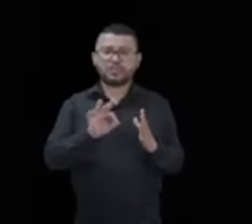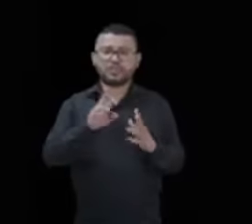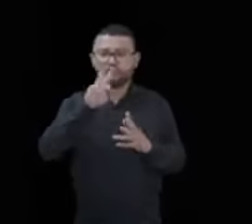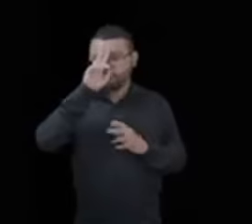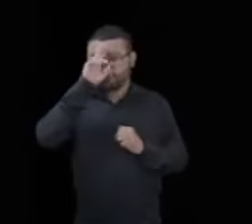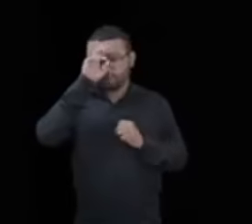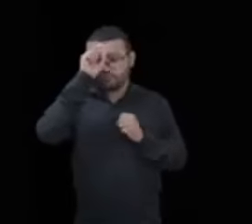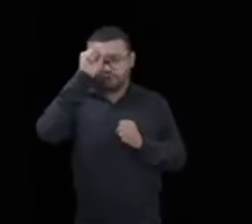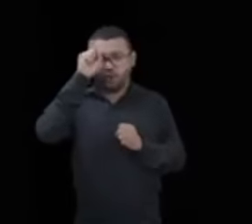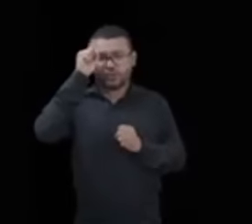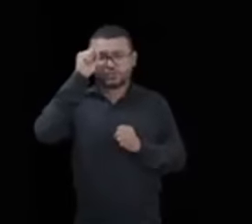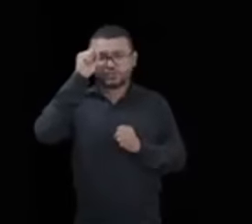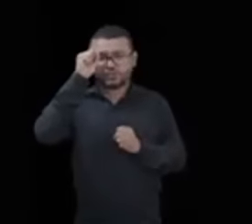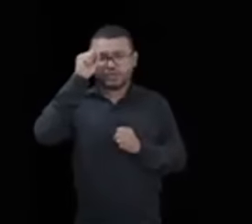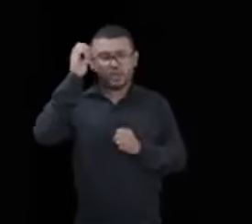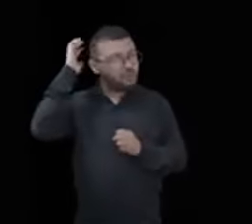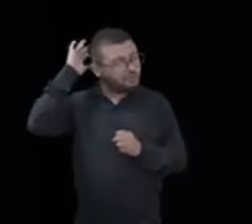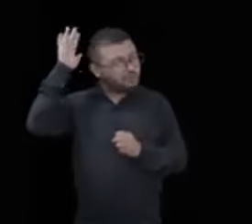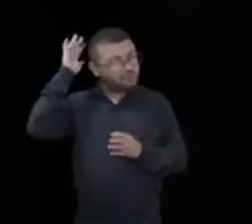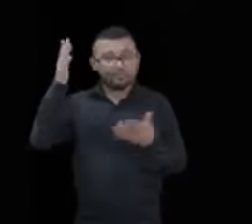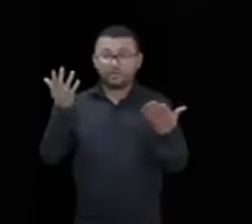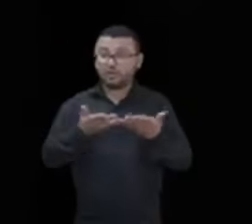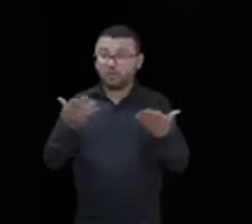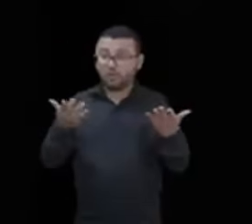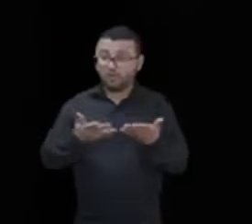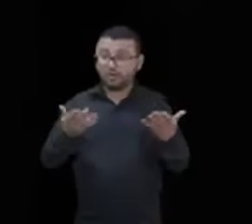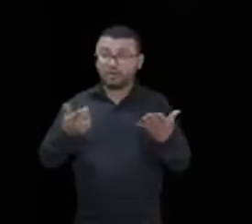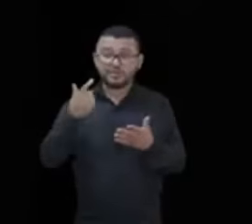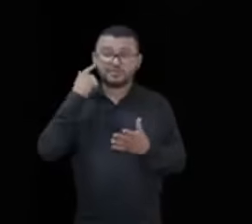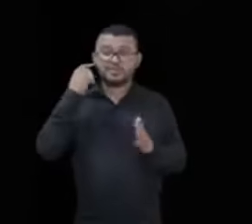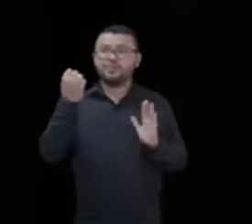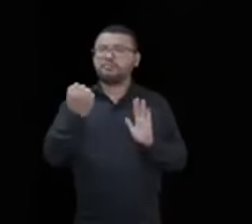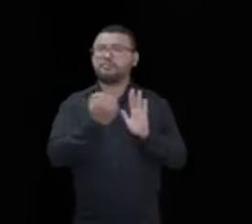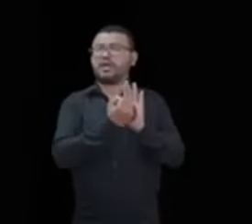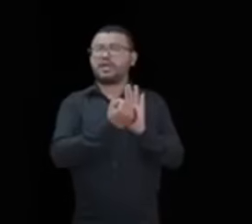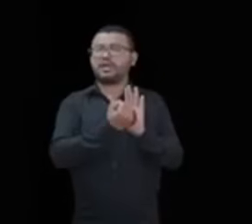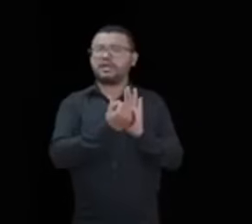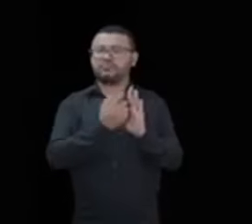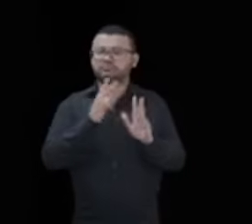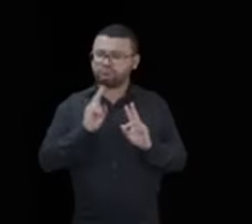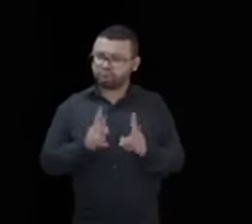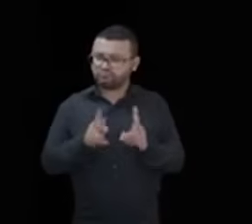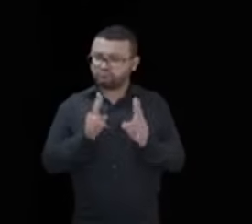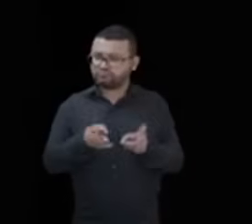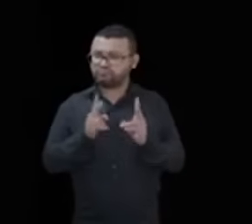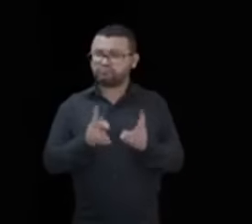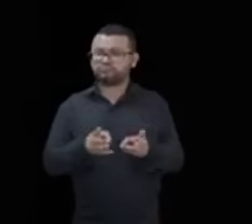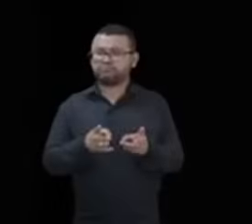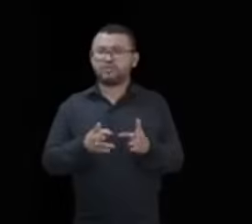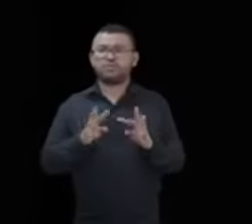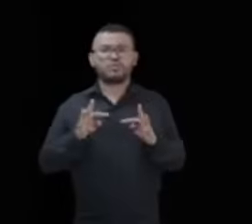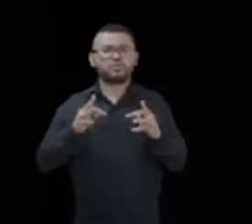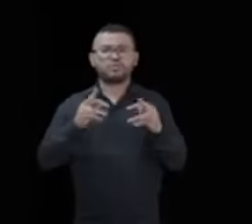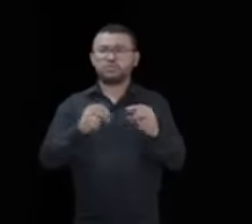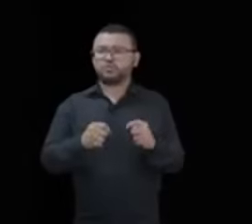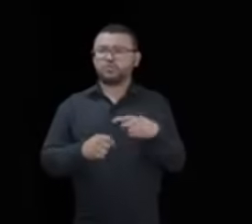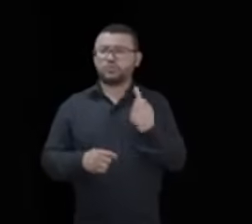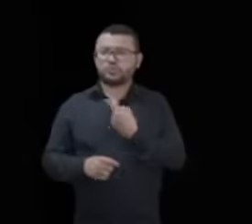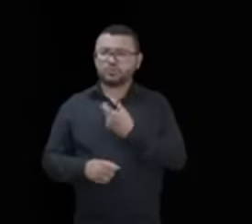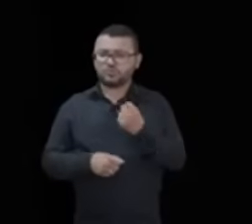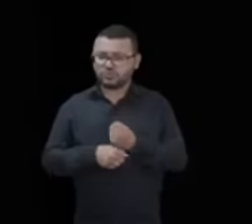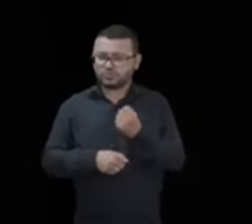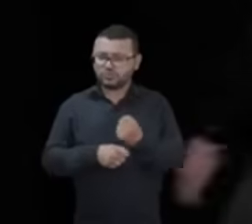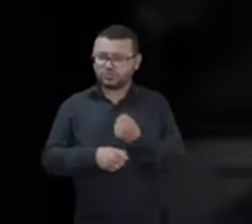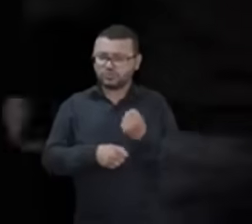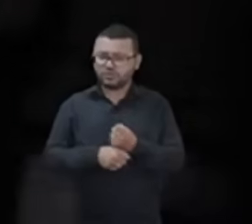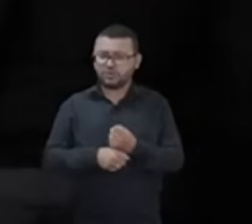tenha uma agenda que valorize o nosso legado, que valorize tudo aquilo que nós construímos